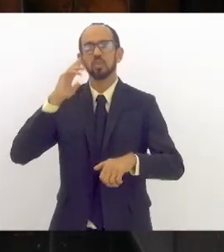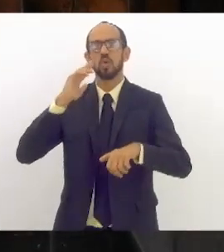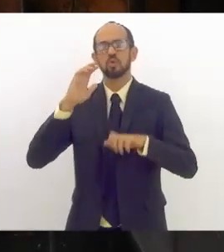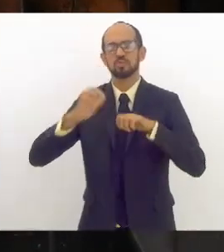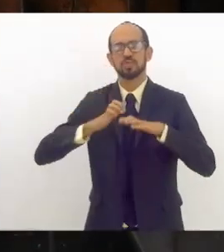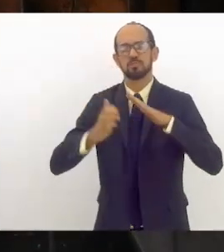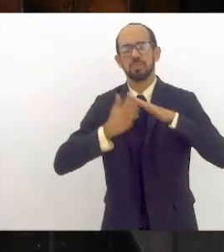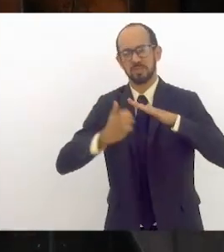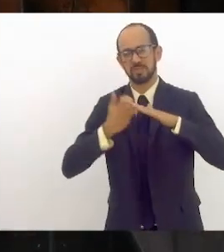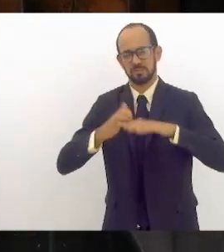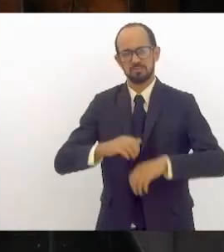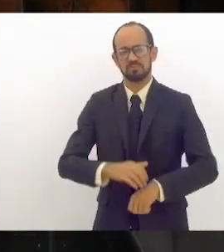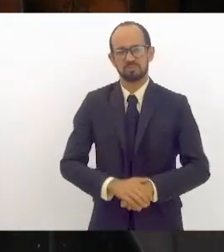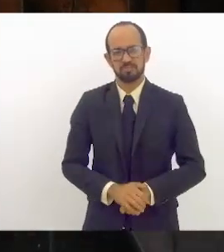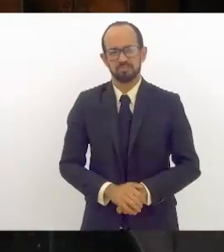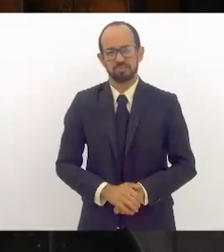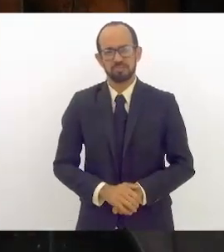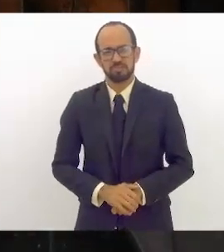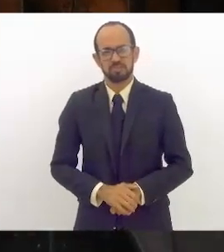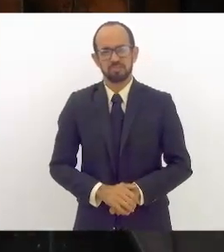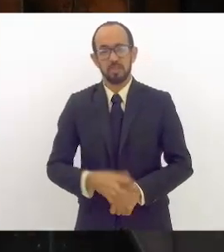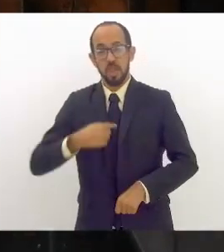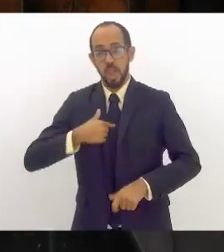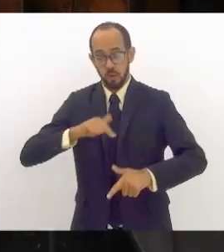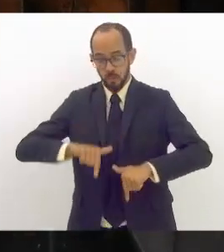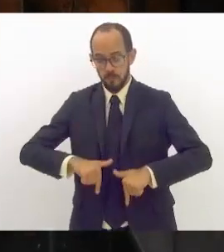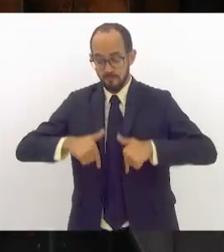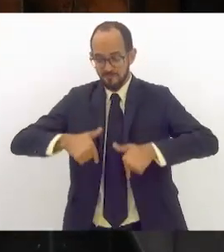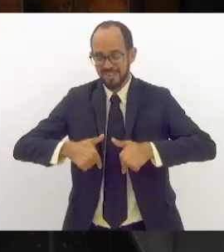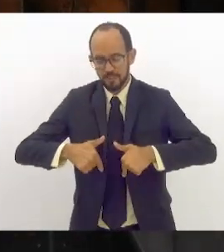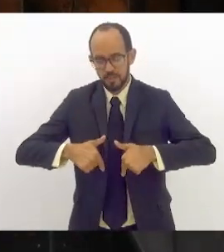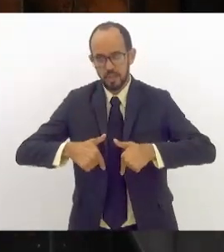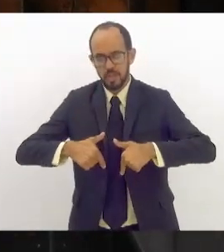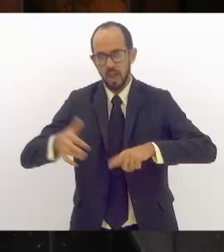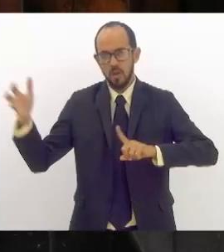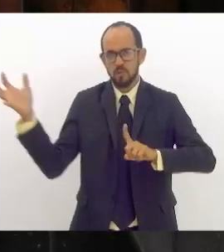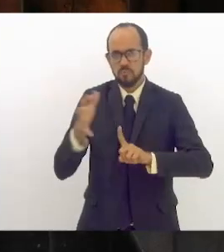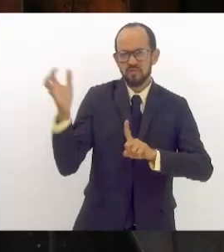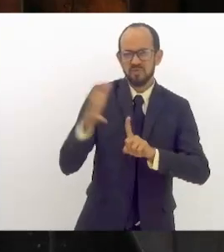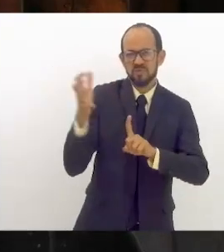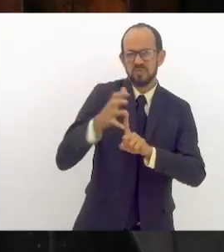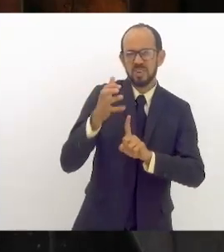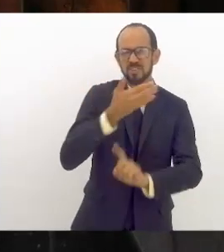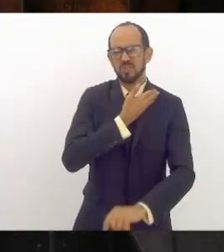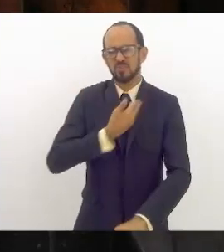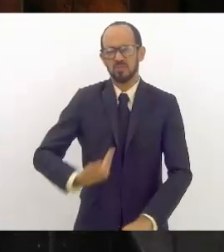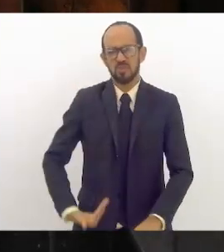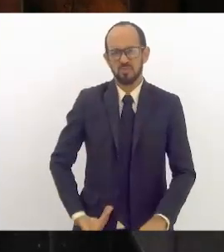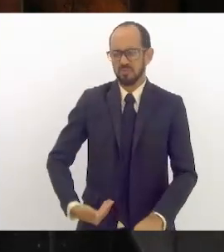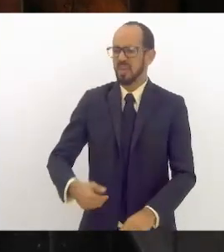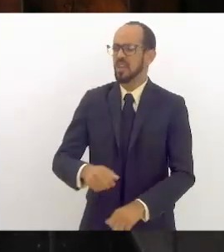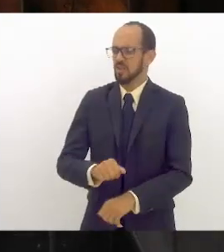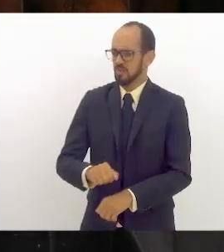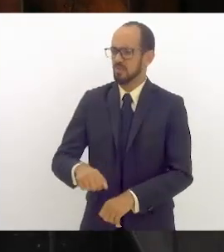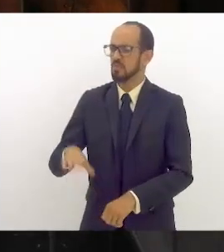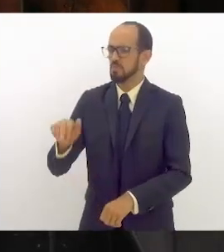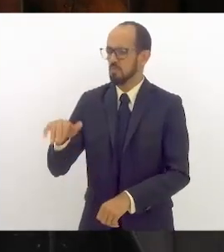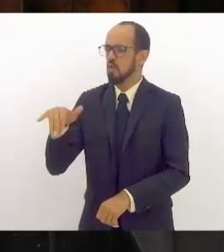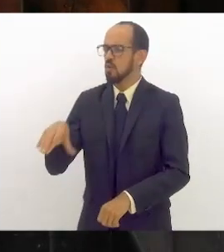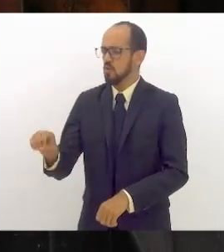e eu enfrentei muita interferência governamental Bruno e Marta